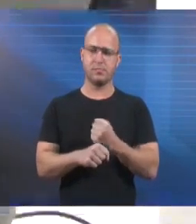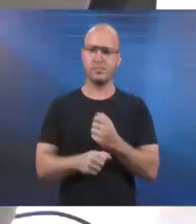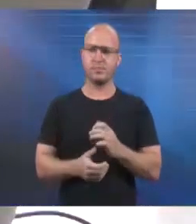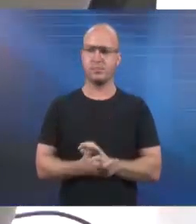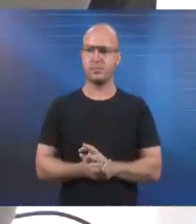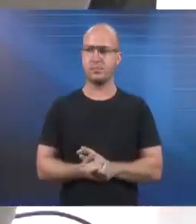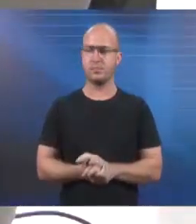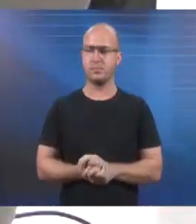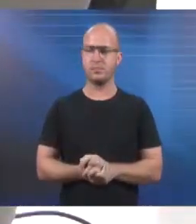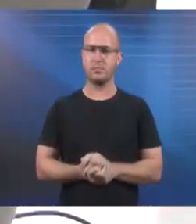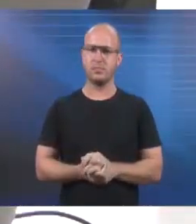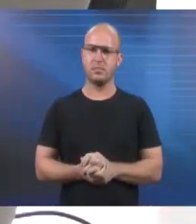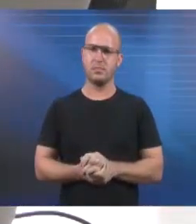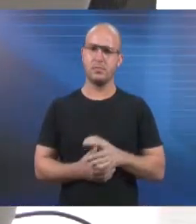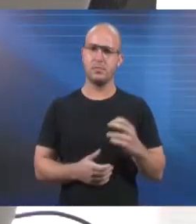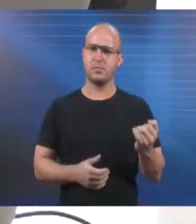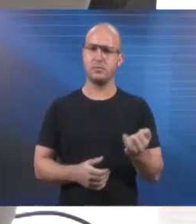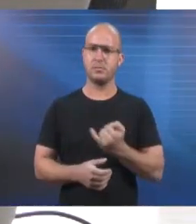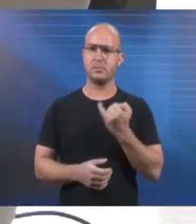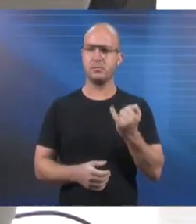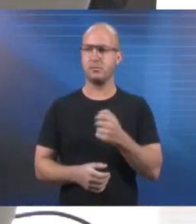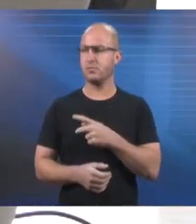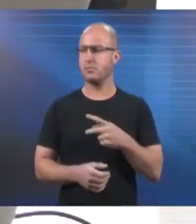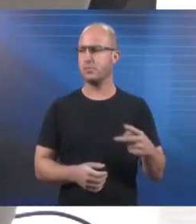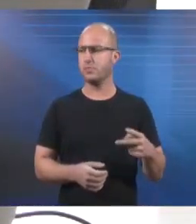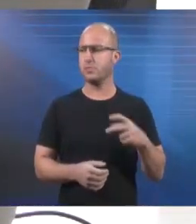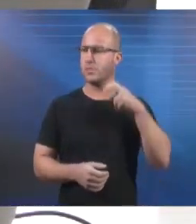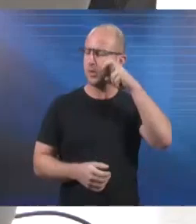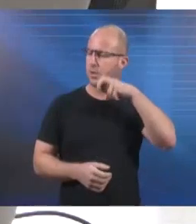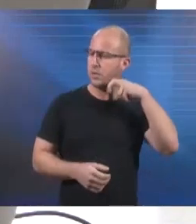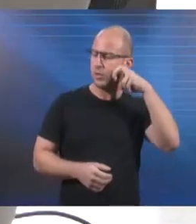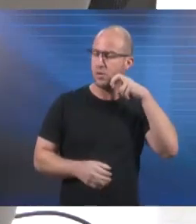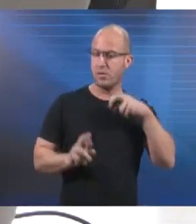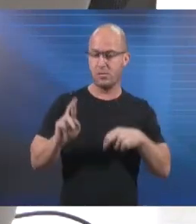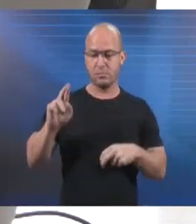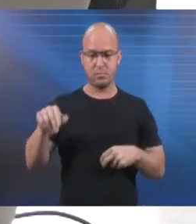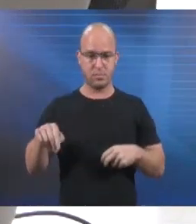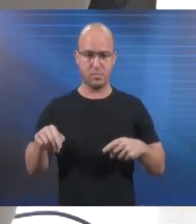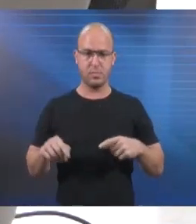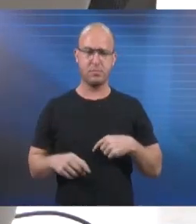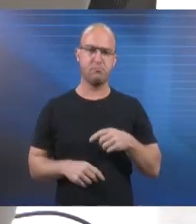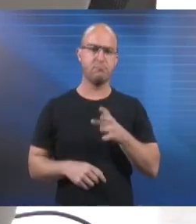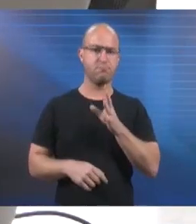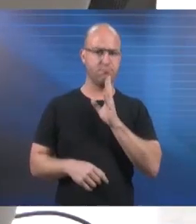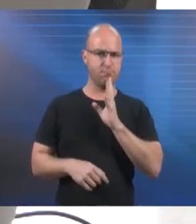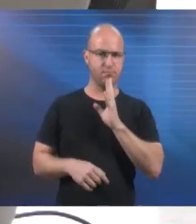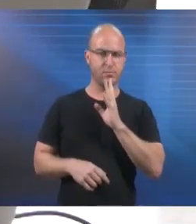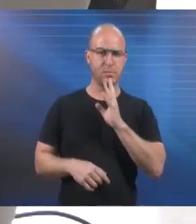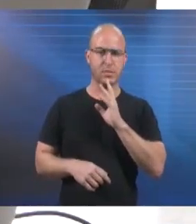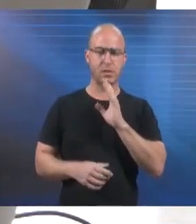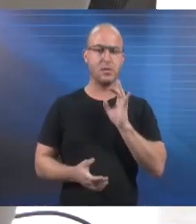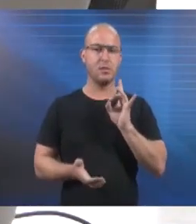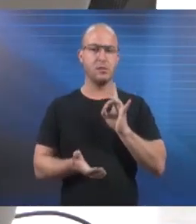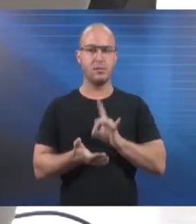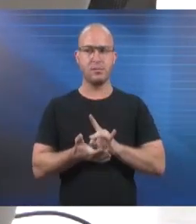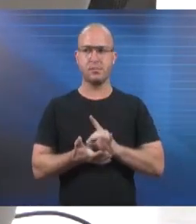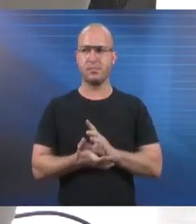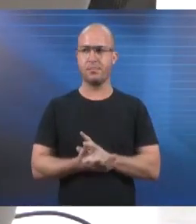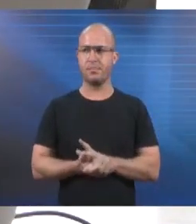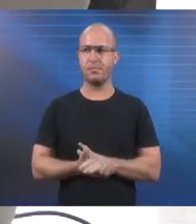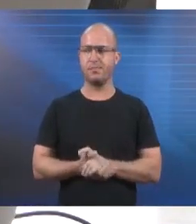obra é muito importante senhor presidente que Natal e Rio Grande do Norte tenha conhecimento da